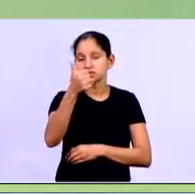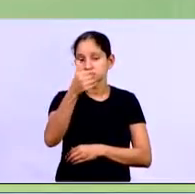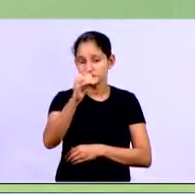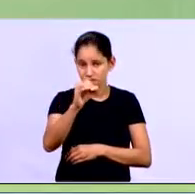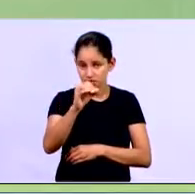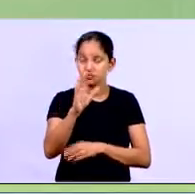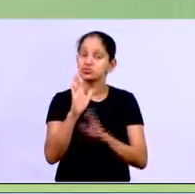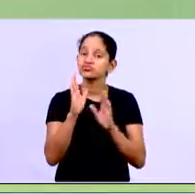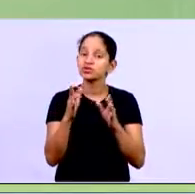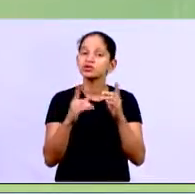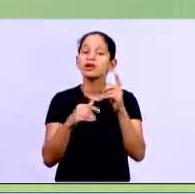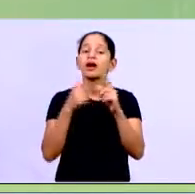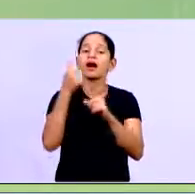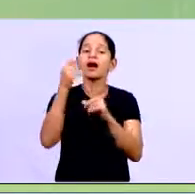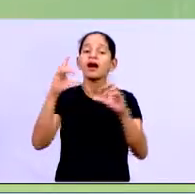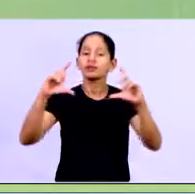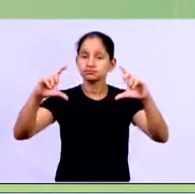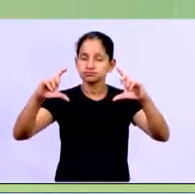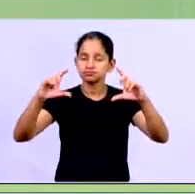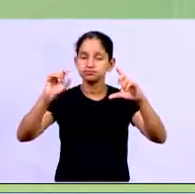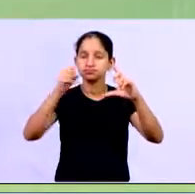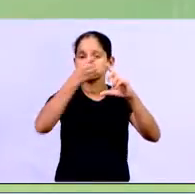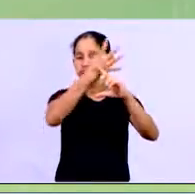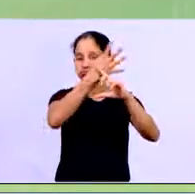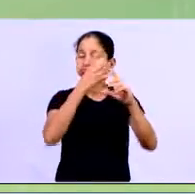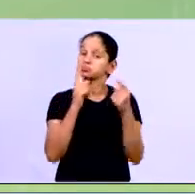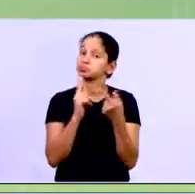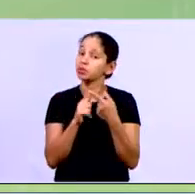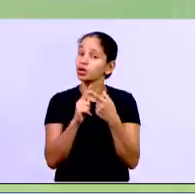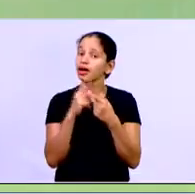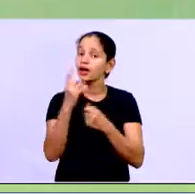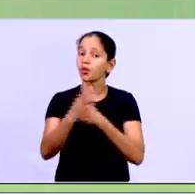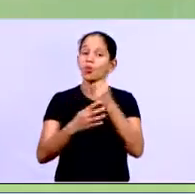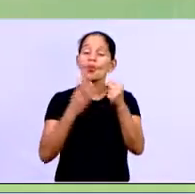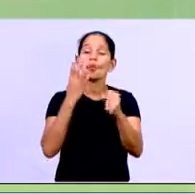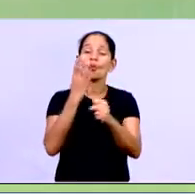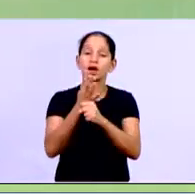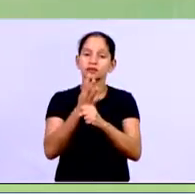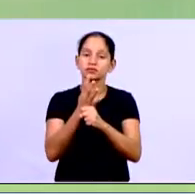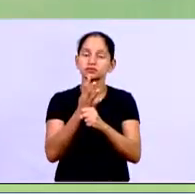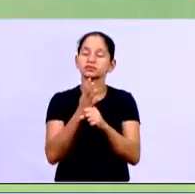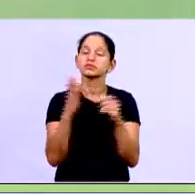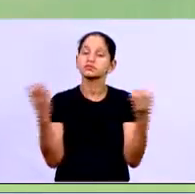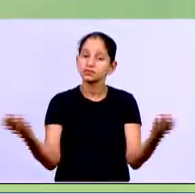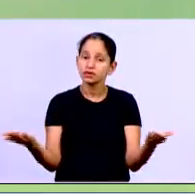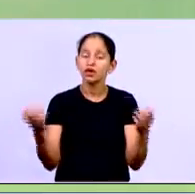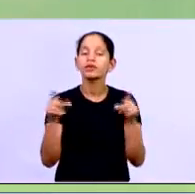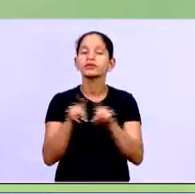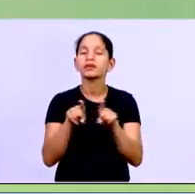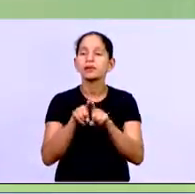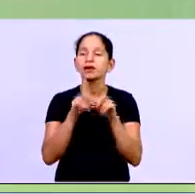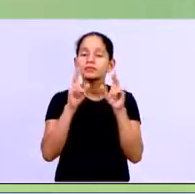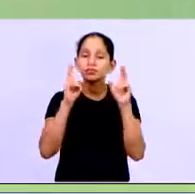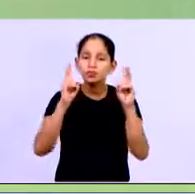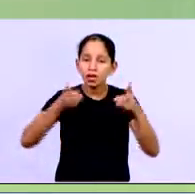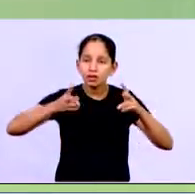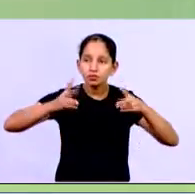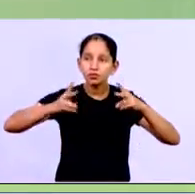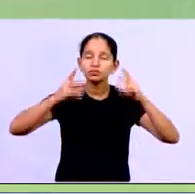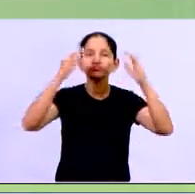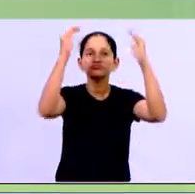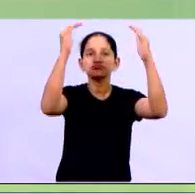0,010 elevado a 4, que são 4 anos, ok? Embaixo, novamente, onde é que tinha taxa, a gente substituiu por